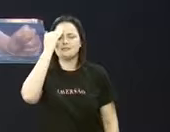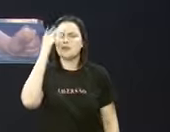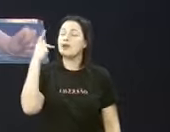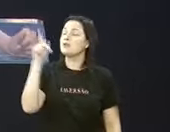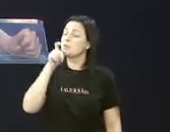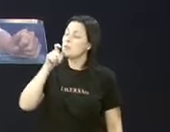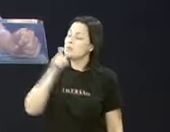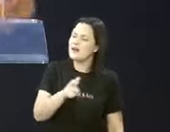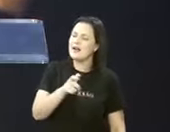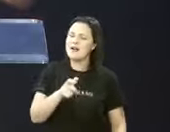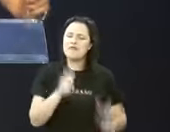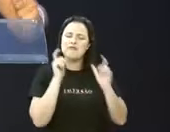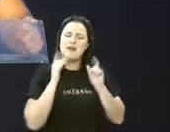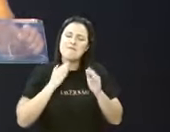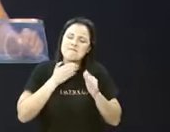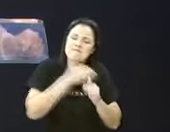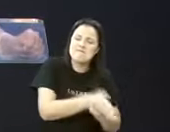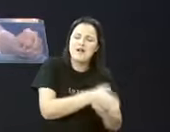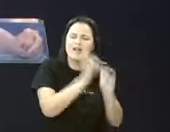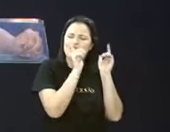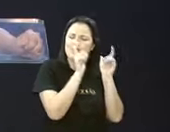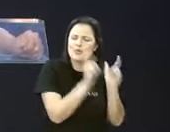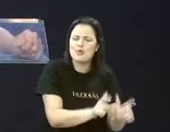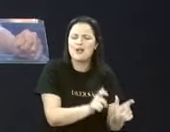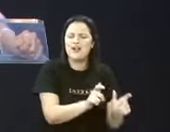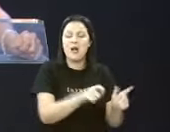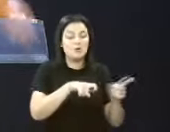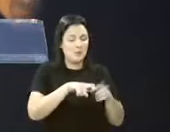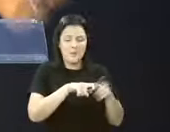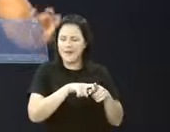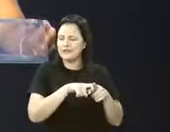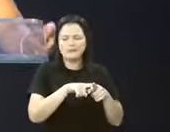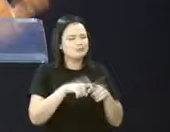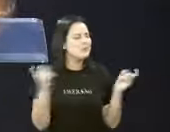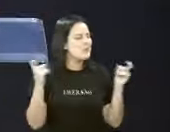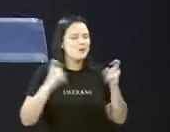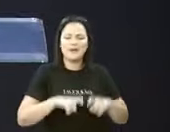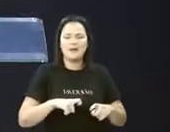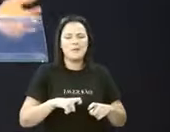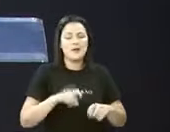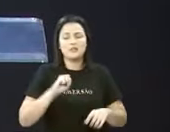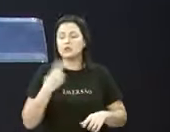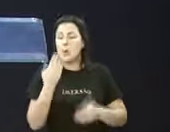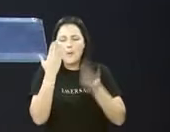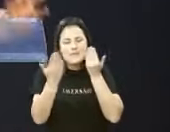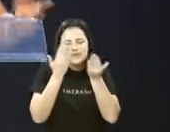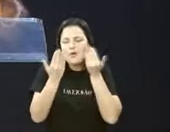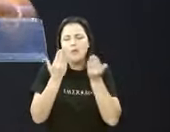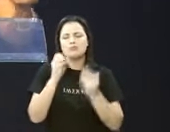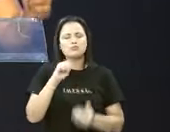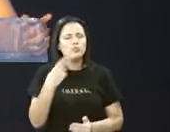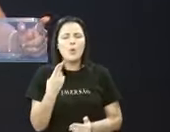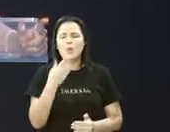não vai. Tua palavra vai aonde o psicólogo não chega. Tua palavra vai aonde o amigo, o pastor, o marido, a